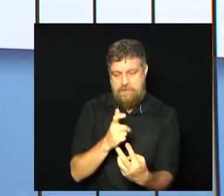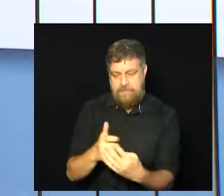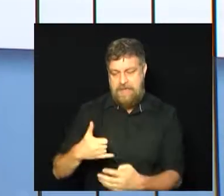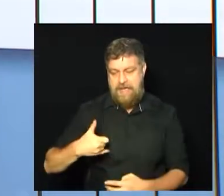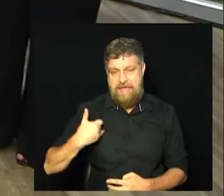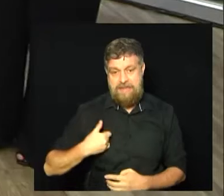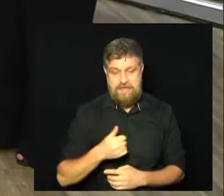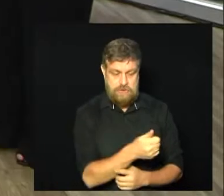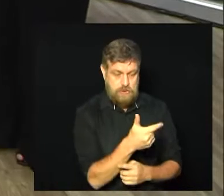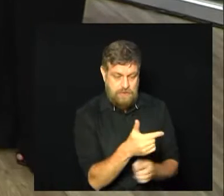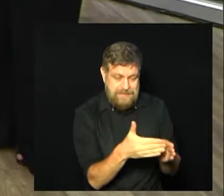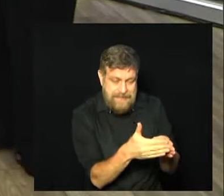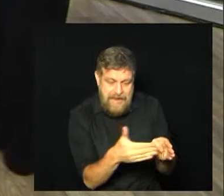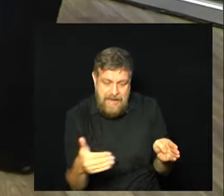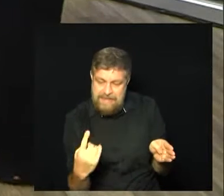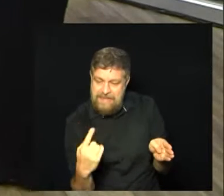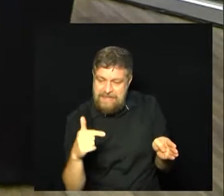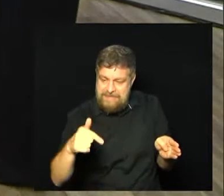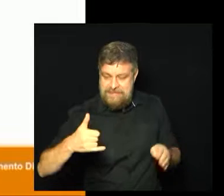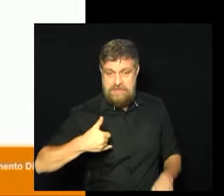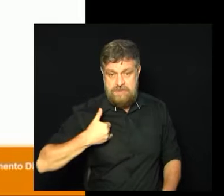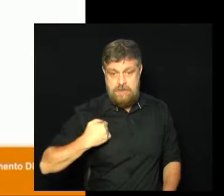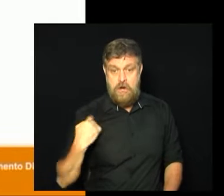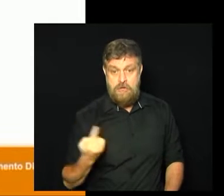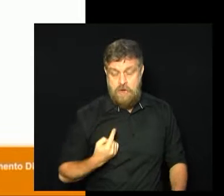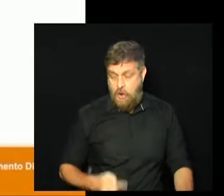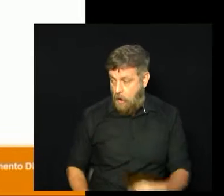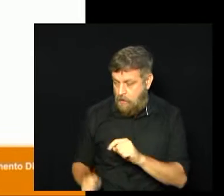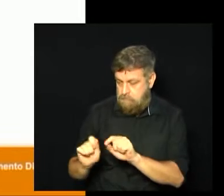e 17 anos. Olha só, a gente está aqui no site